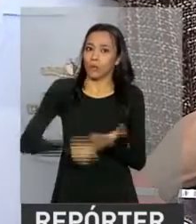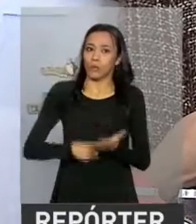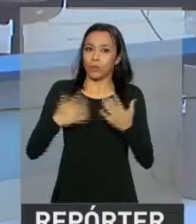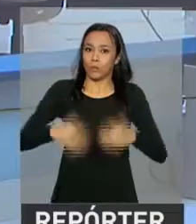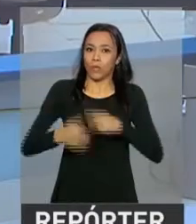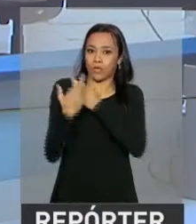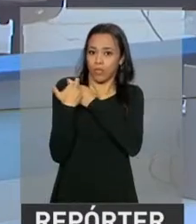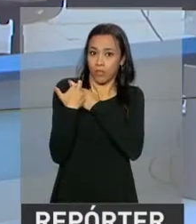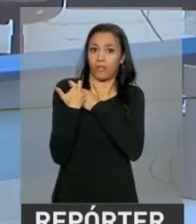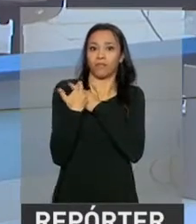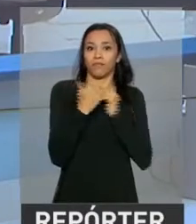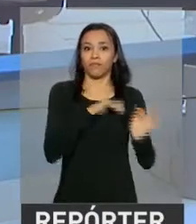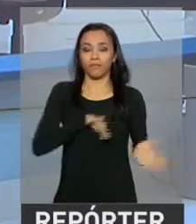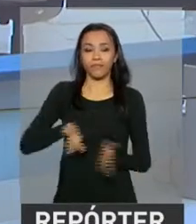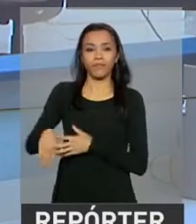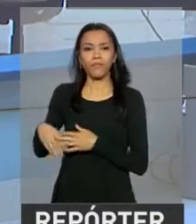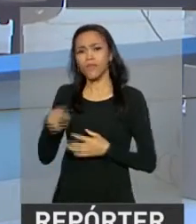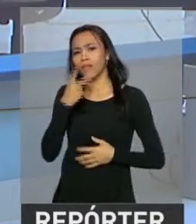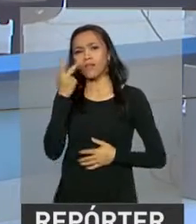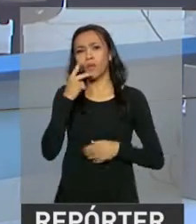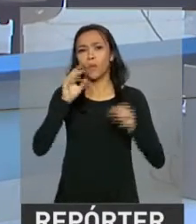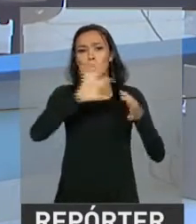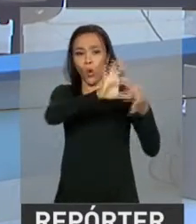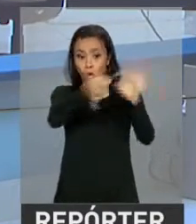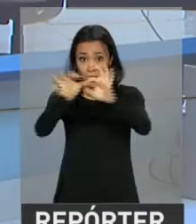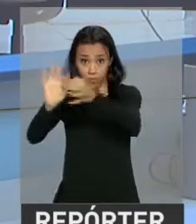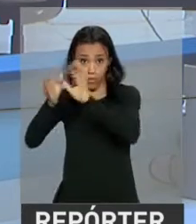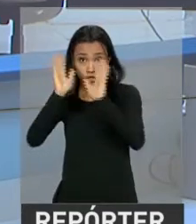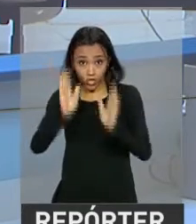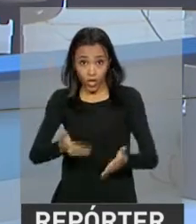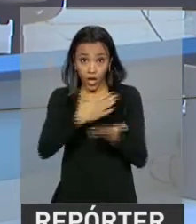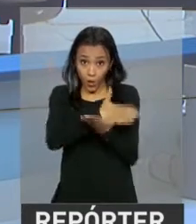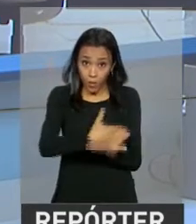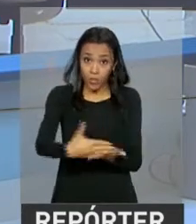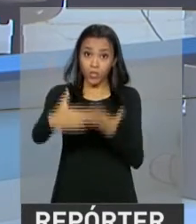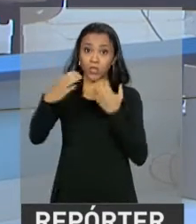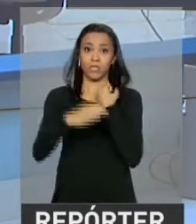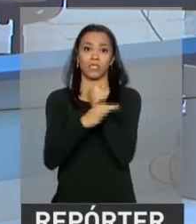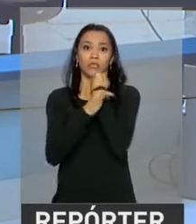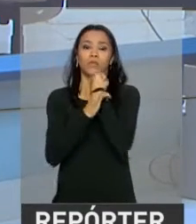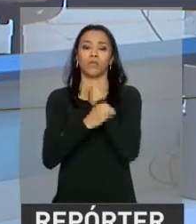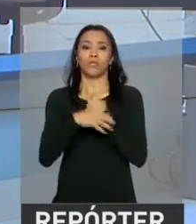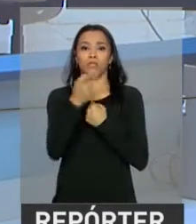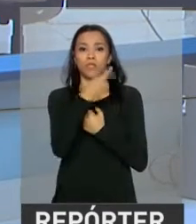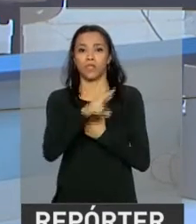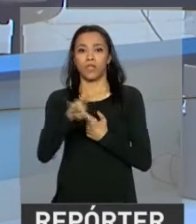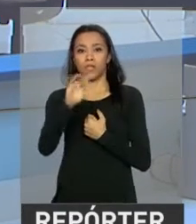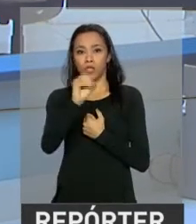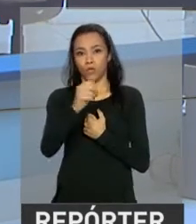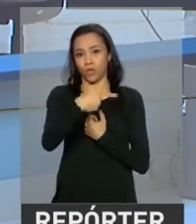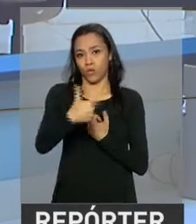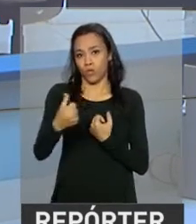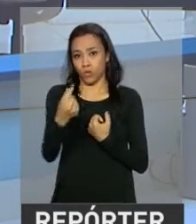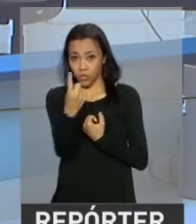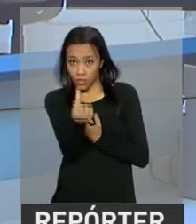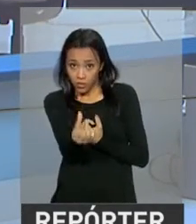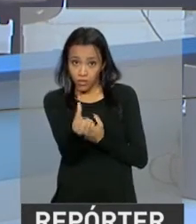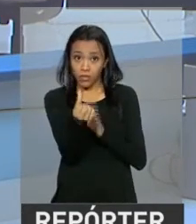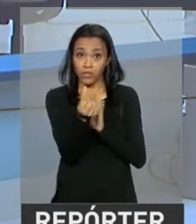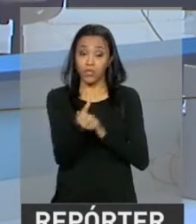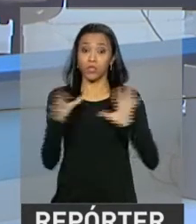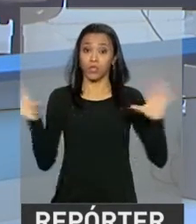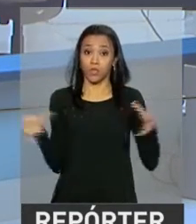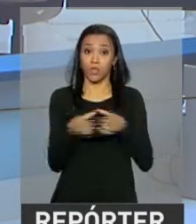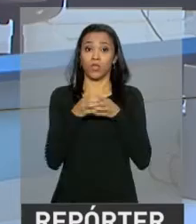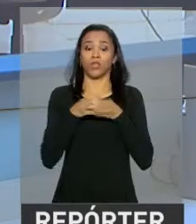responsabilidade. E falando em Olimpíadas, já começou a Operação Integrada de Segurança dos Jogos Rio 2016. As Forças de